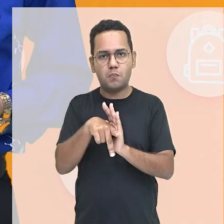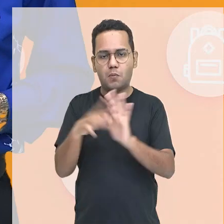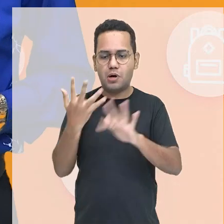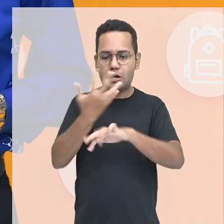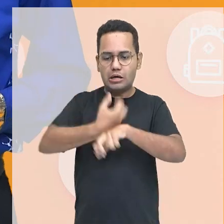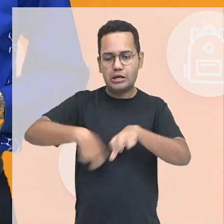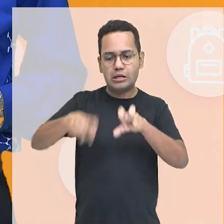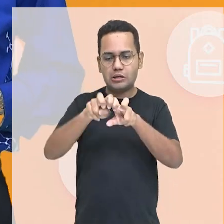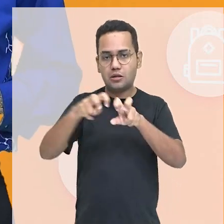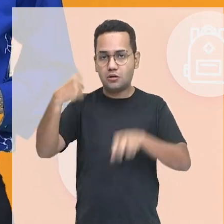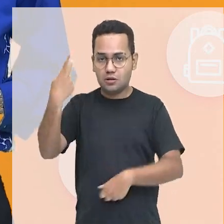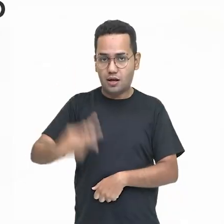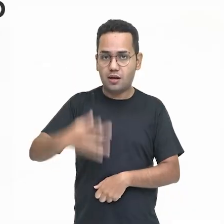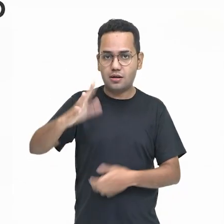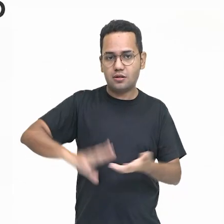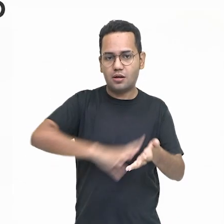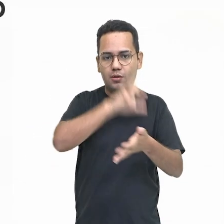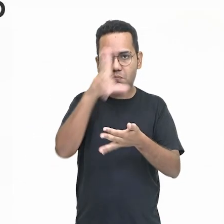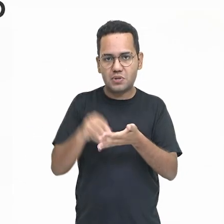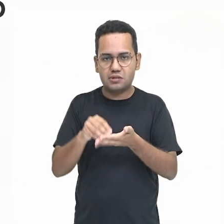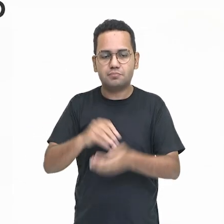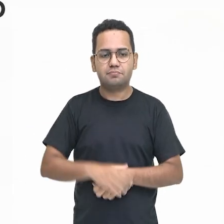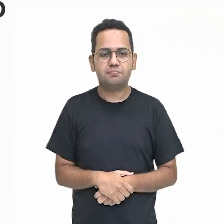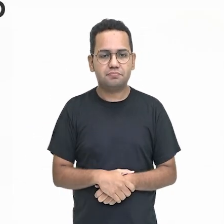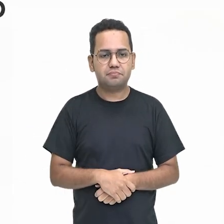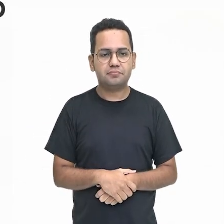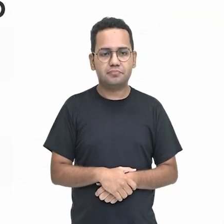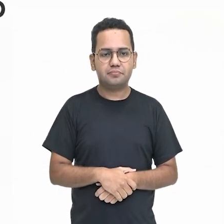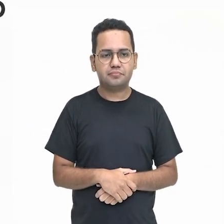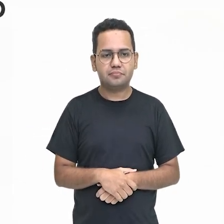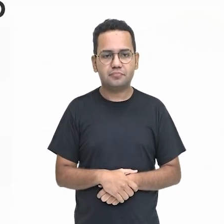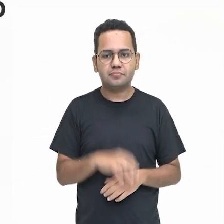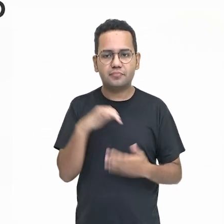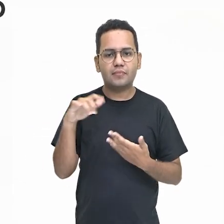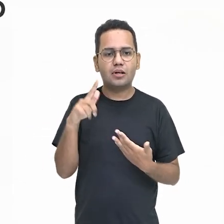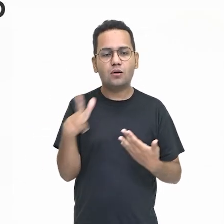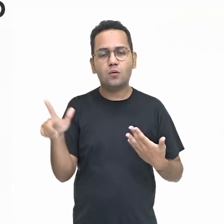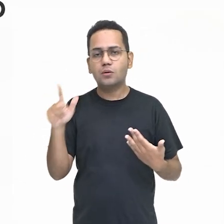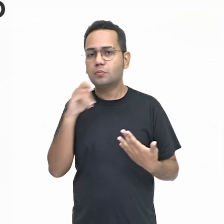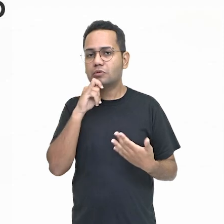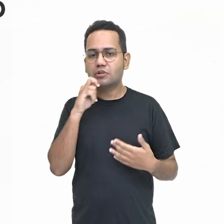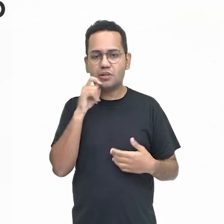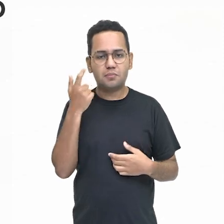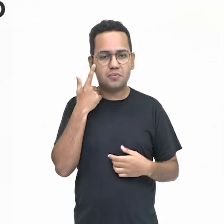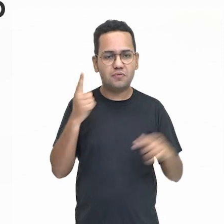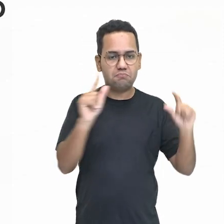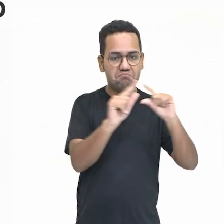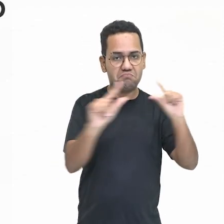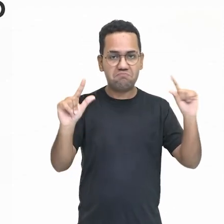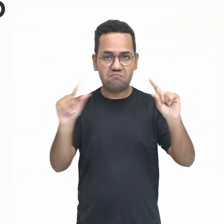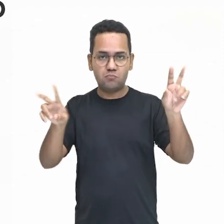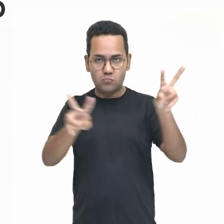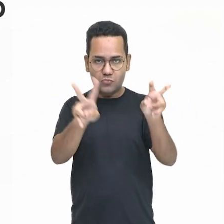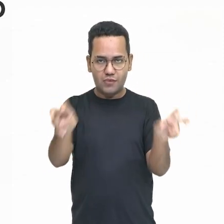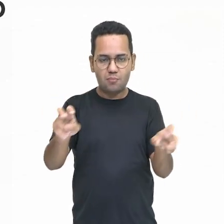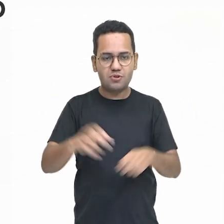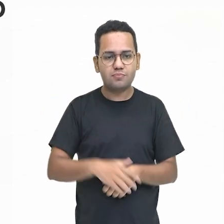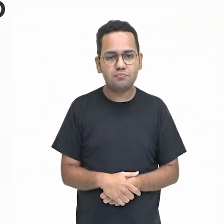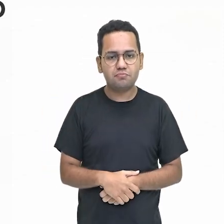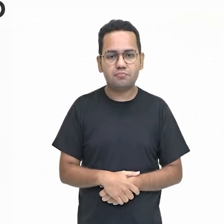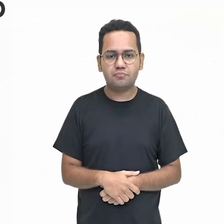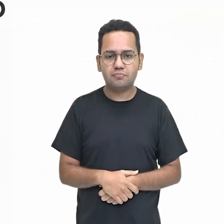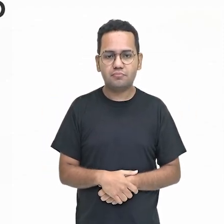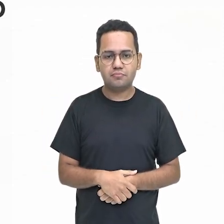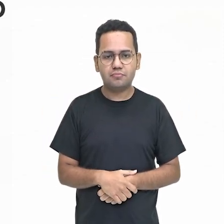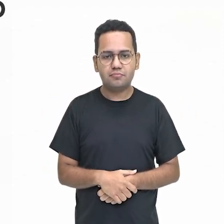interculturalidade da nossa Amazônia. Tem também, não podemos esquecer, as pagelanças e benzeções, que são